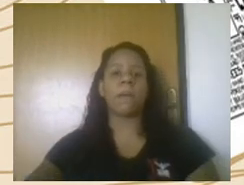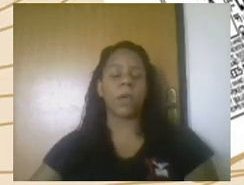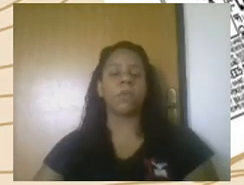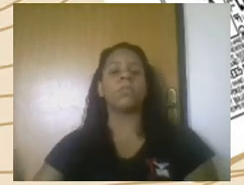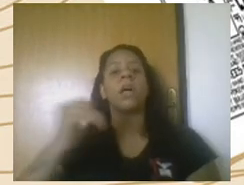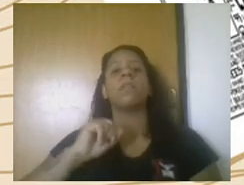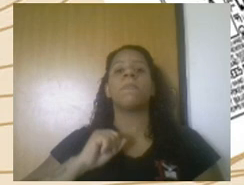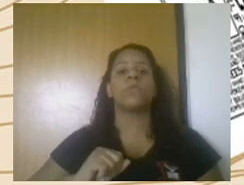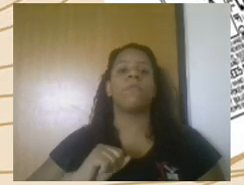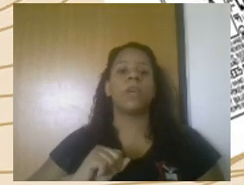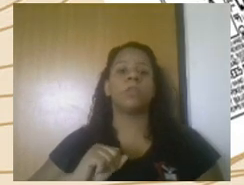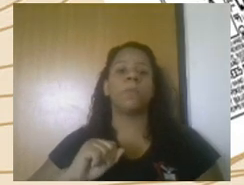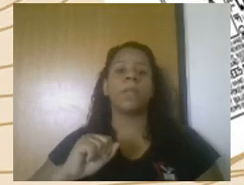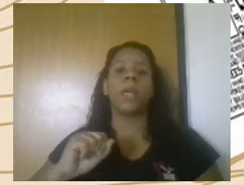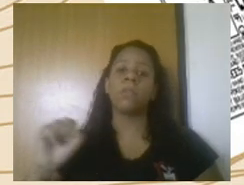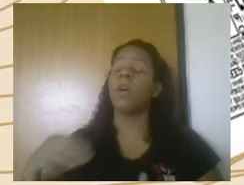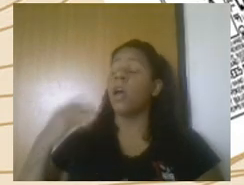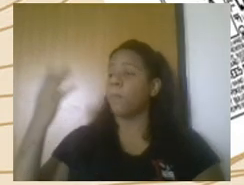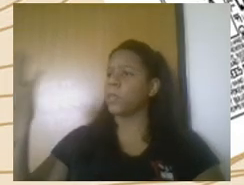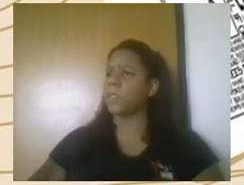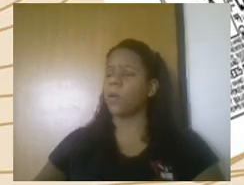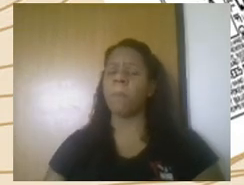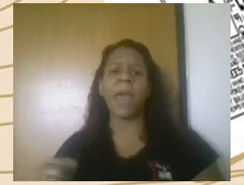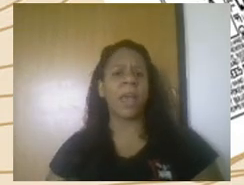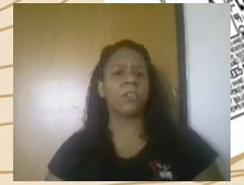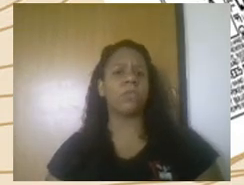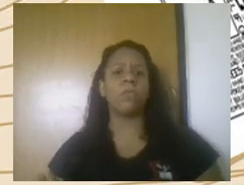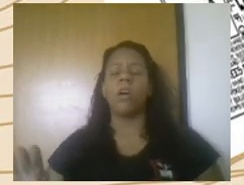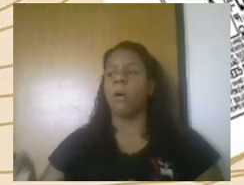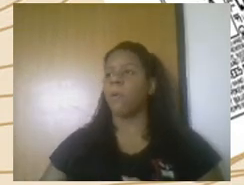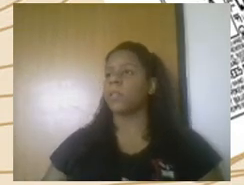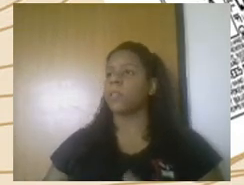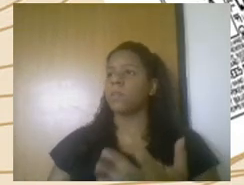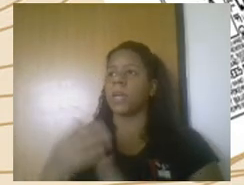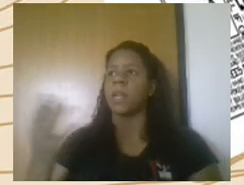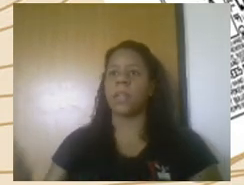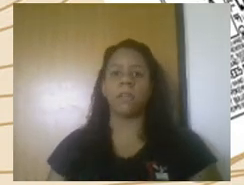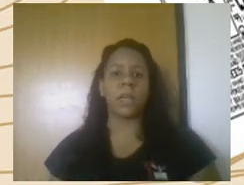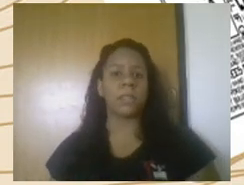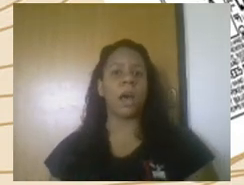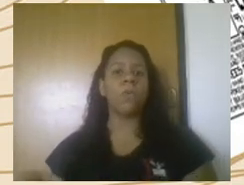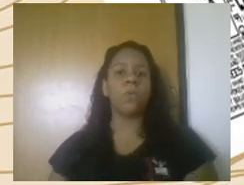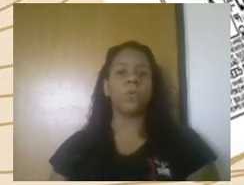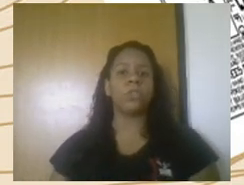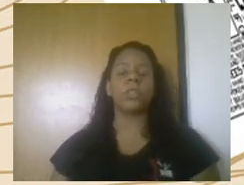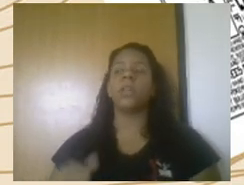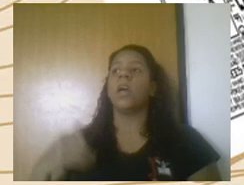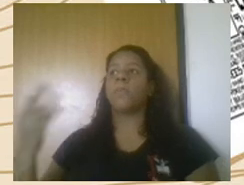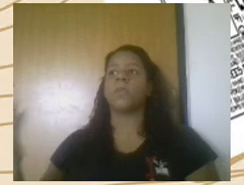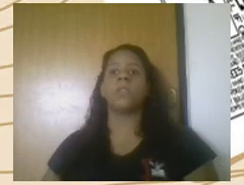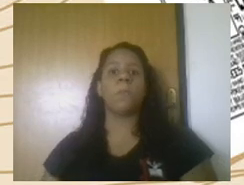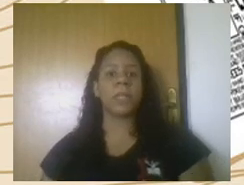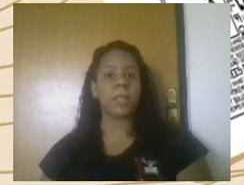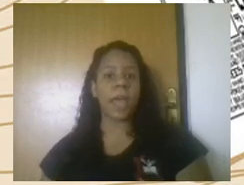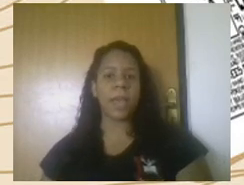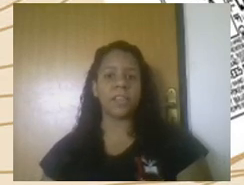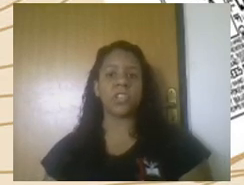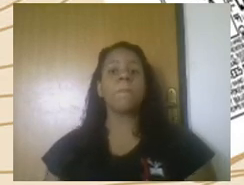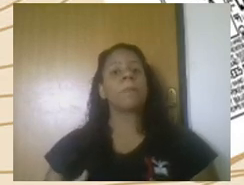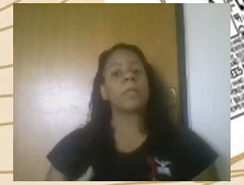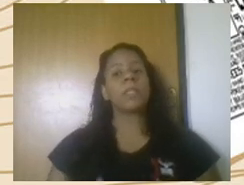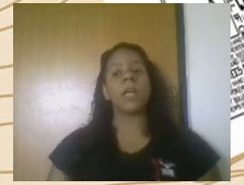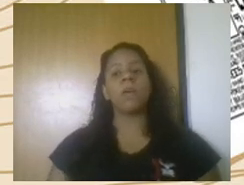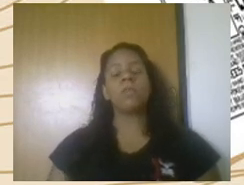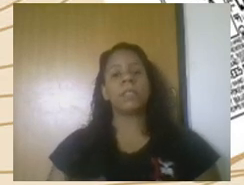e ele vai perguntando, a pessoa vai respondendo. Pode ser um médico, pode ser um secretário da saúde, pode ser o